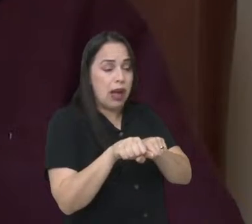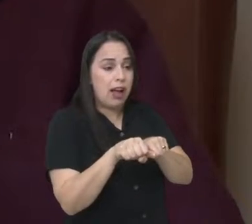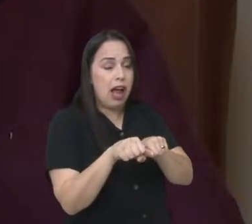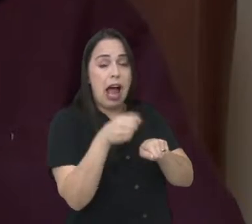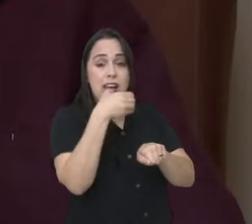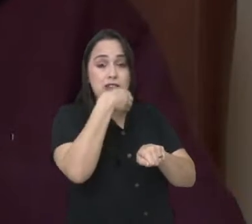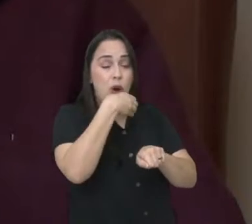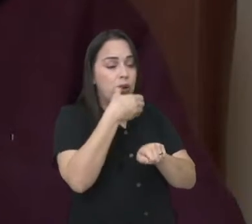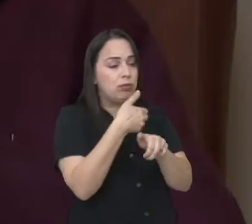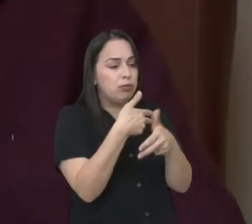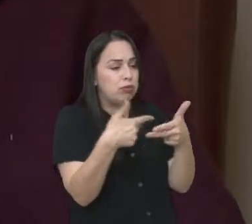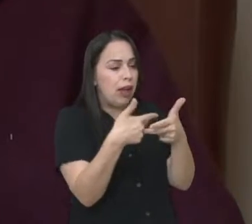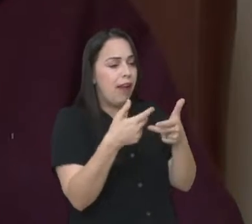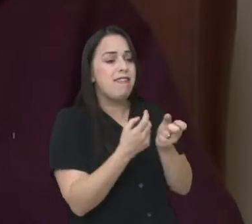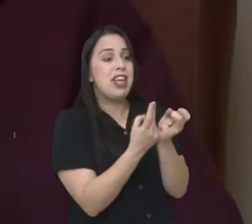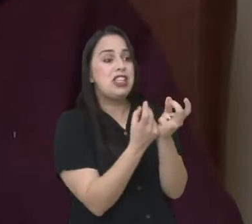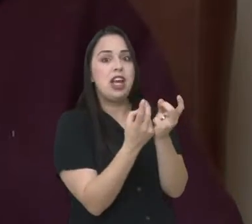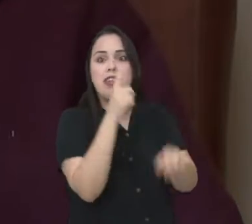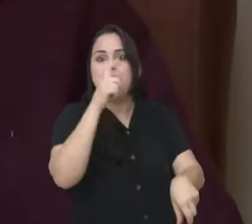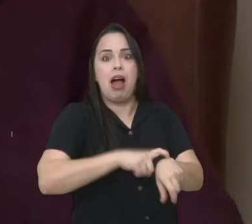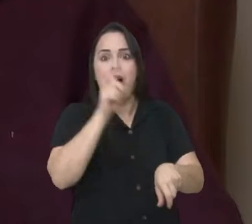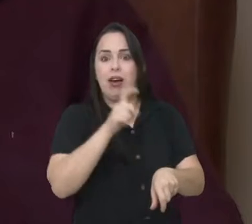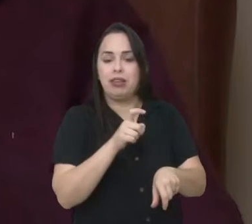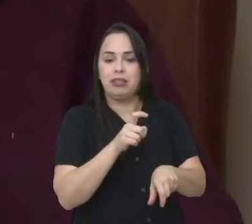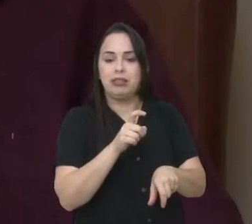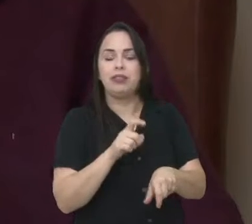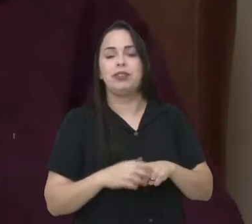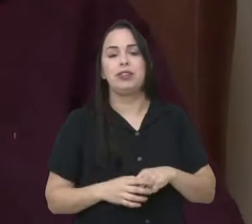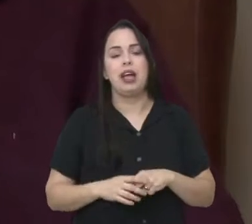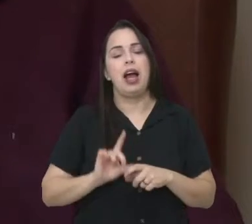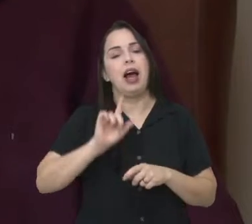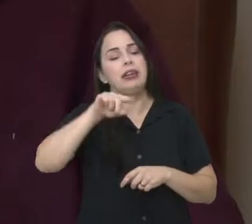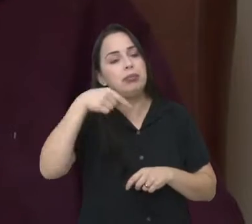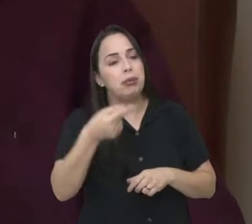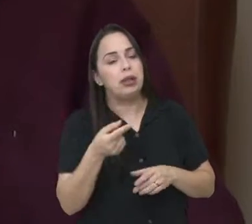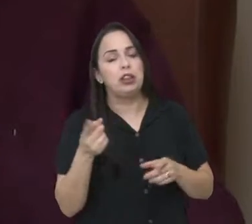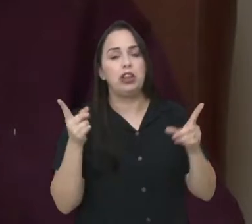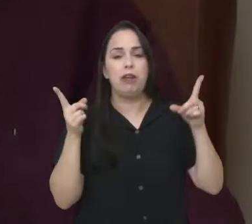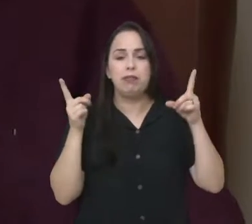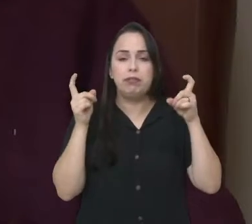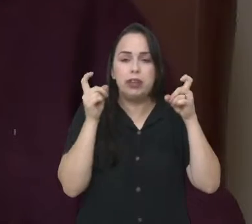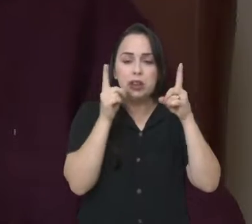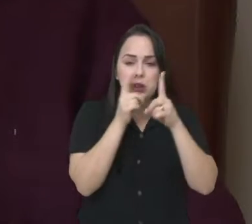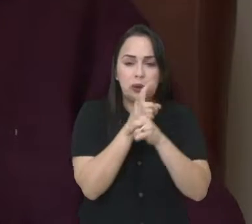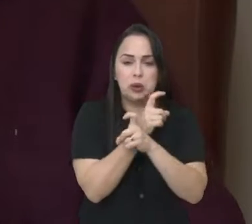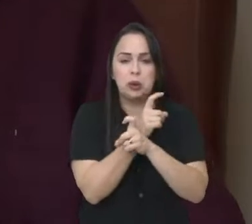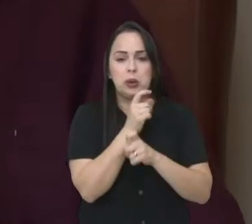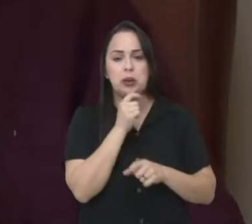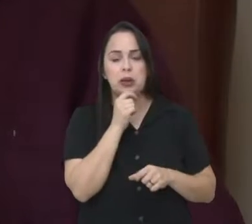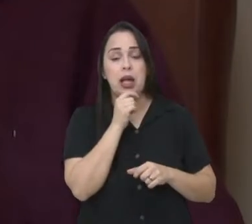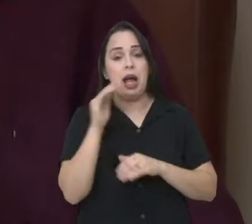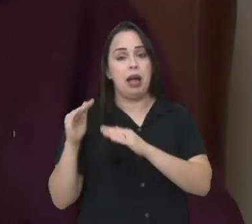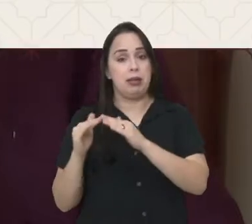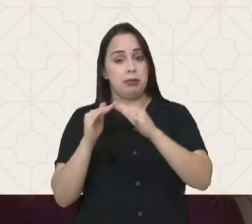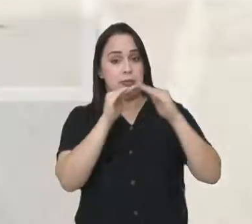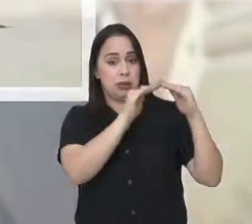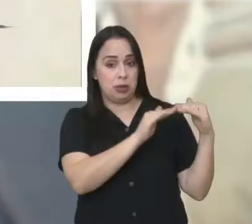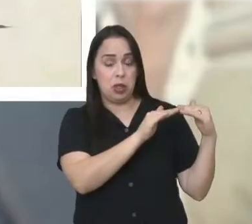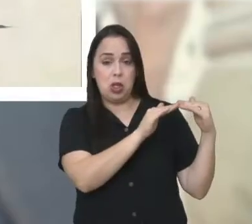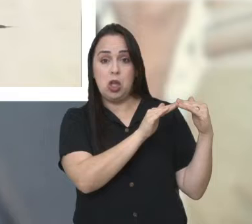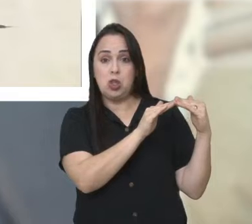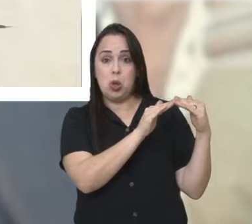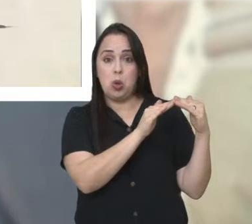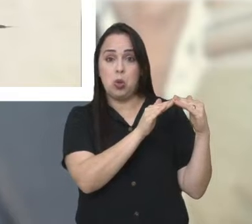na hora, vendia tudo. Até que estava muito complicado, aí nós tínhamos um vizinho aqui que tinha um